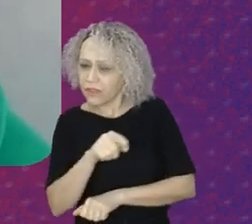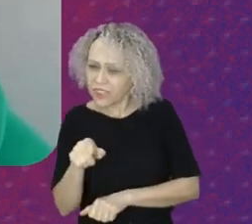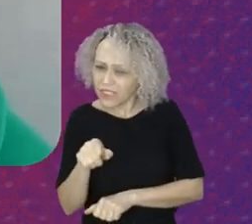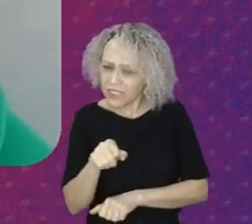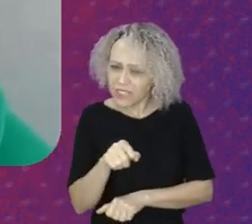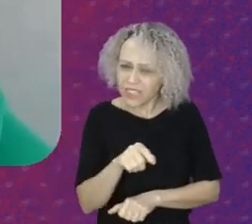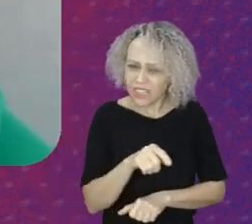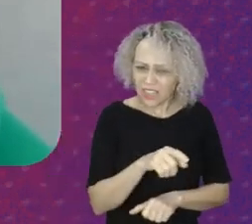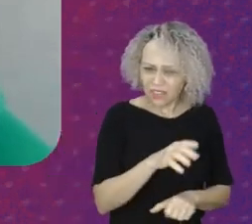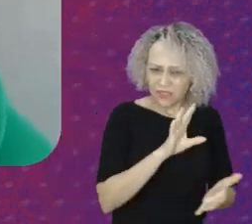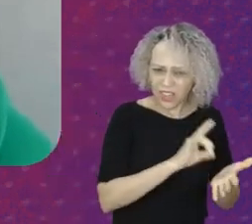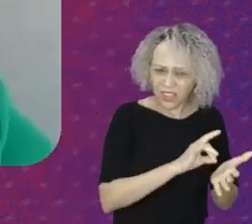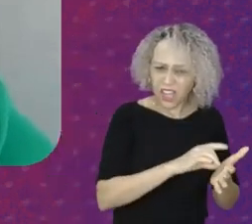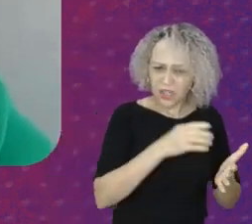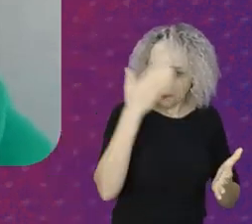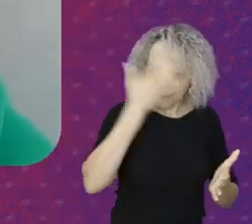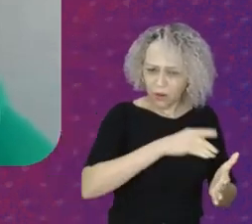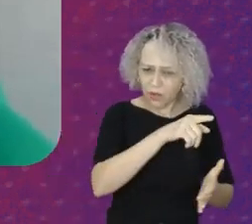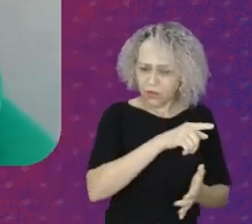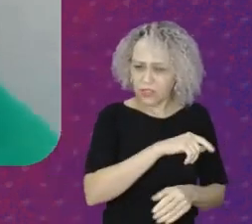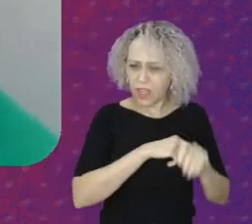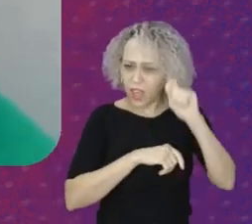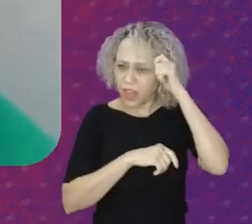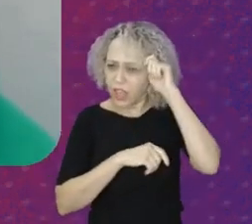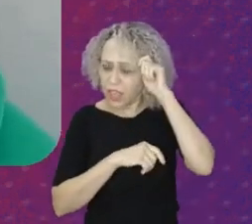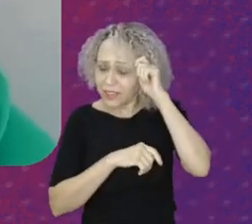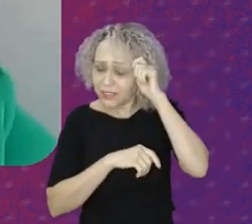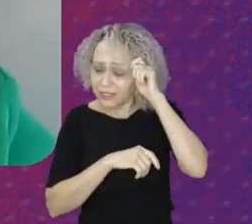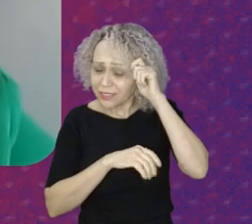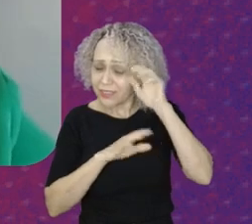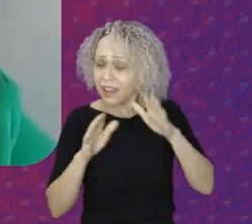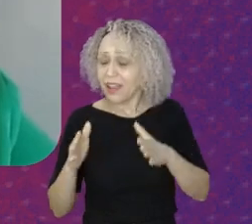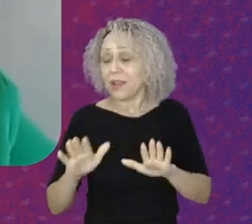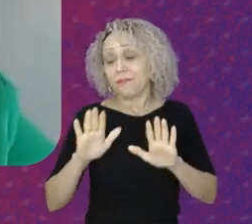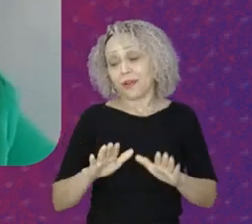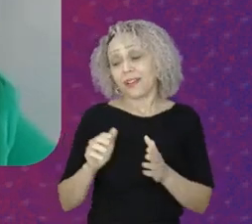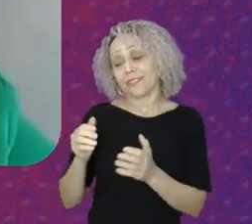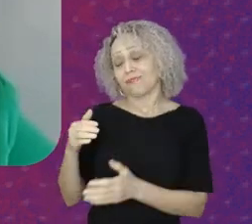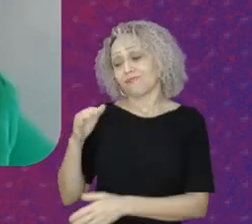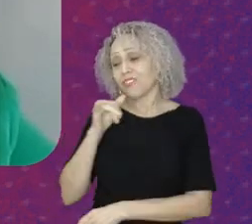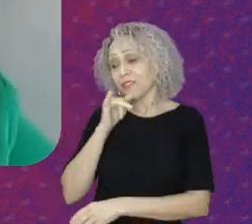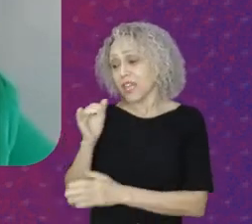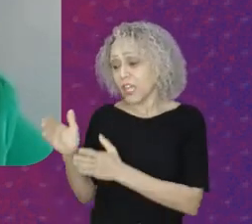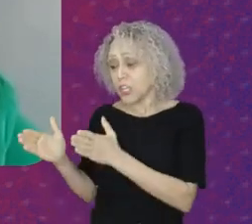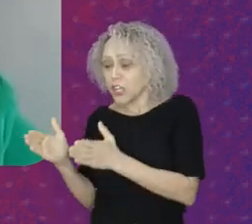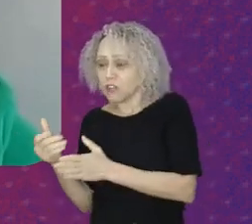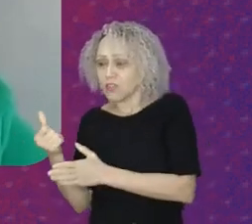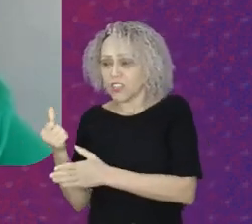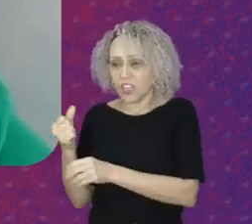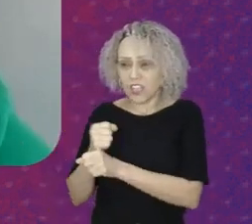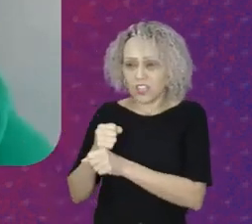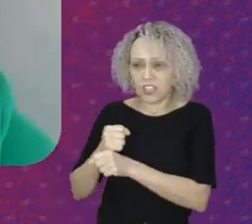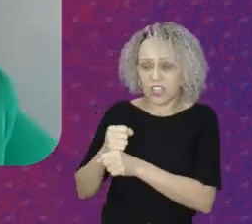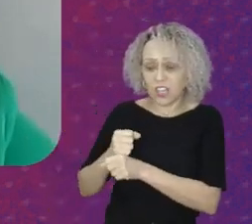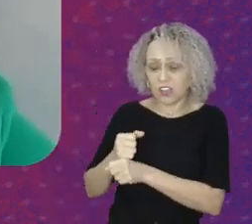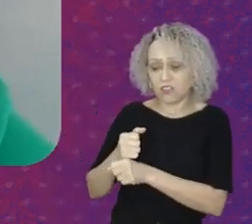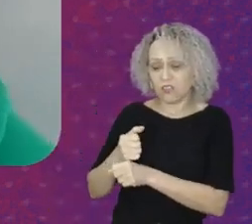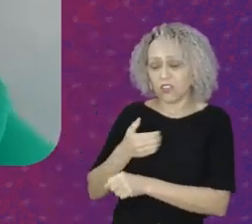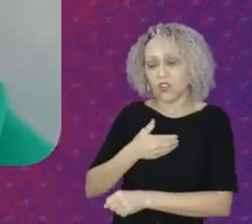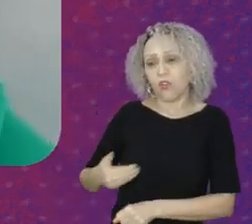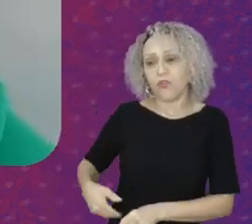deu nenhuma importância, nenhuma atenção para as bancas de heteroidentificação, de aferição racial.